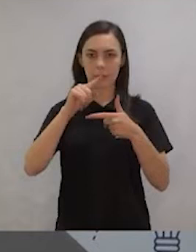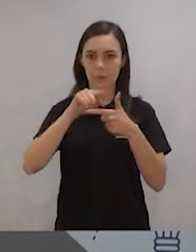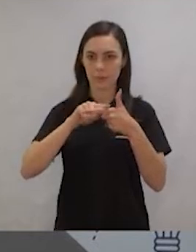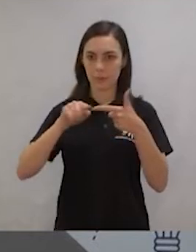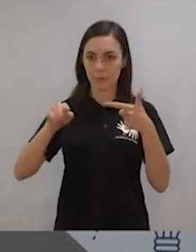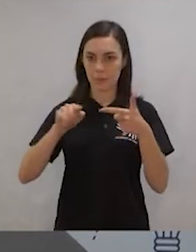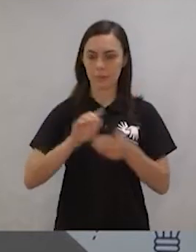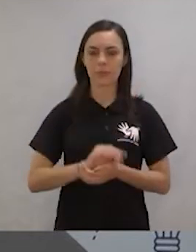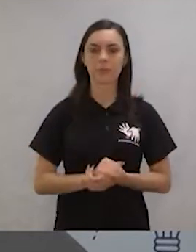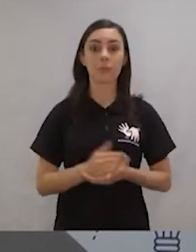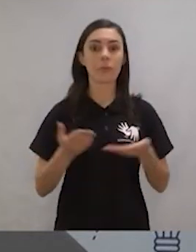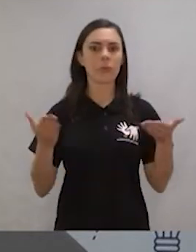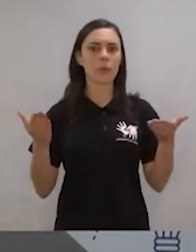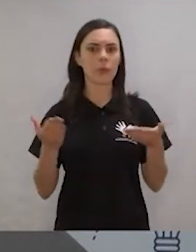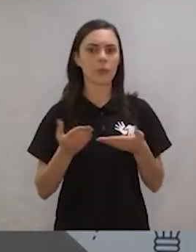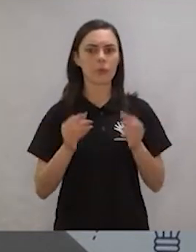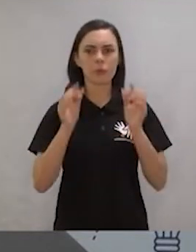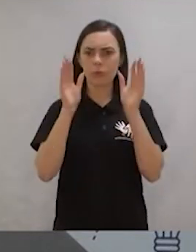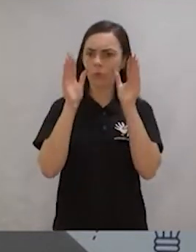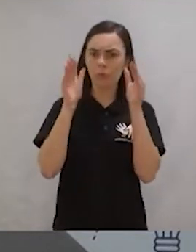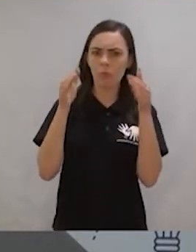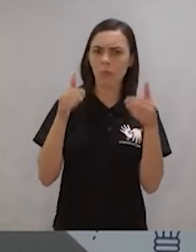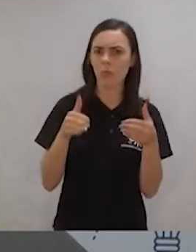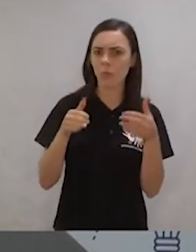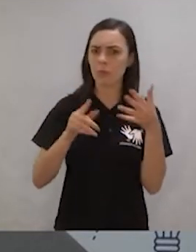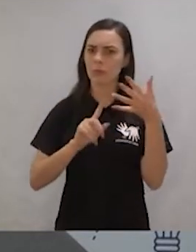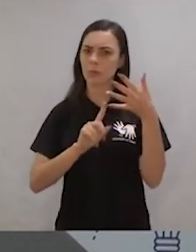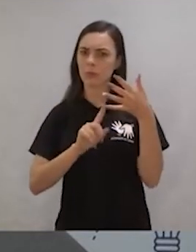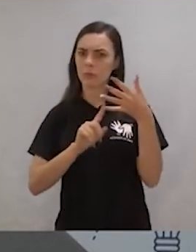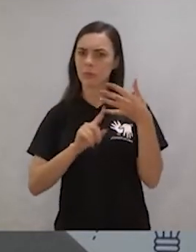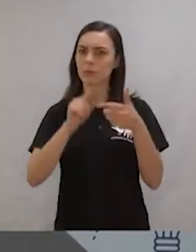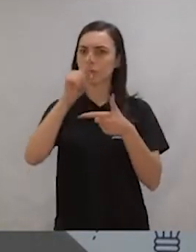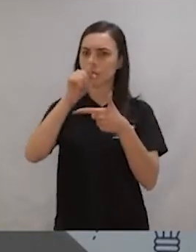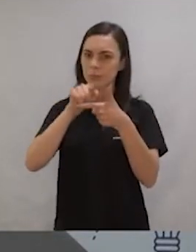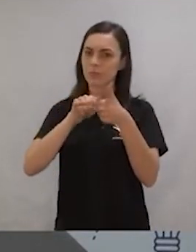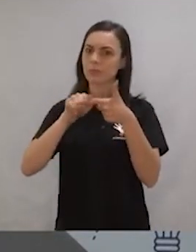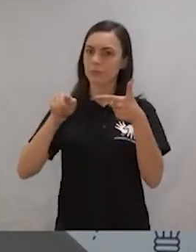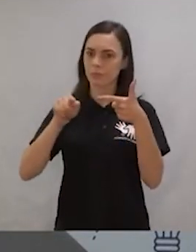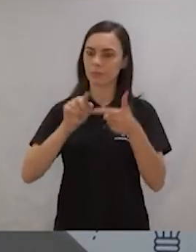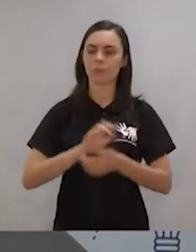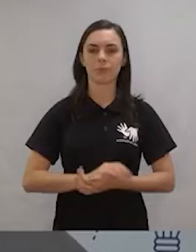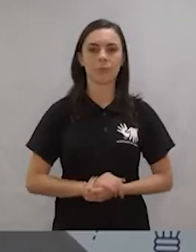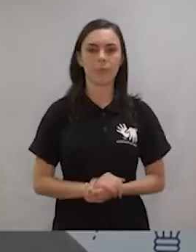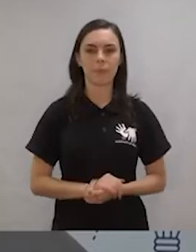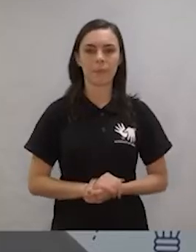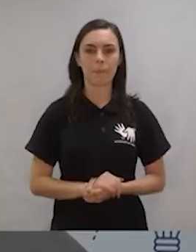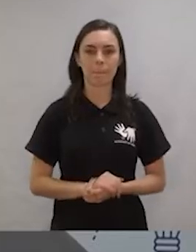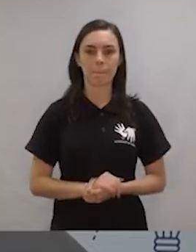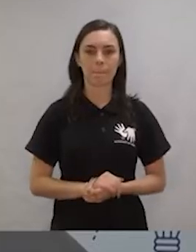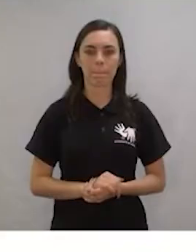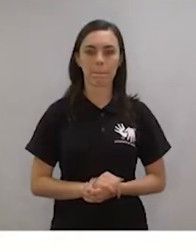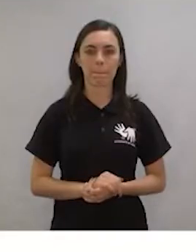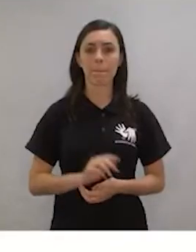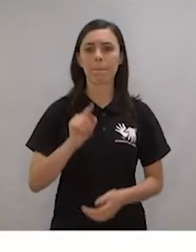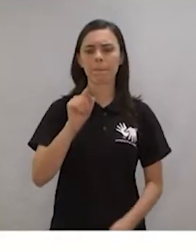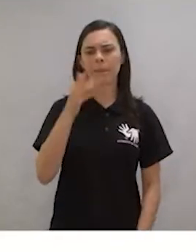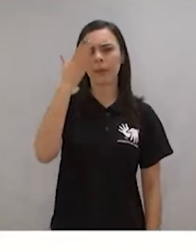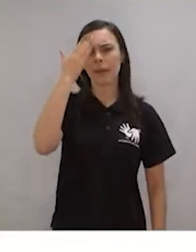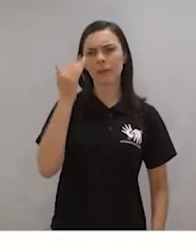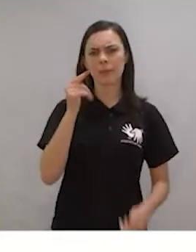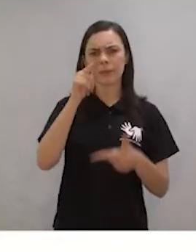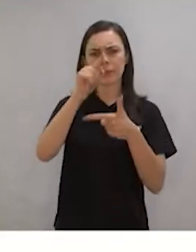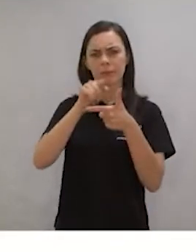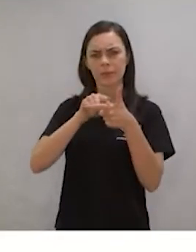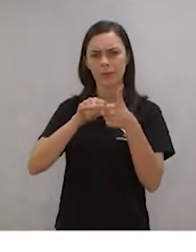divisão. Hoje nós vamos falar sobre a divisão. Muito bem. Você sabia que